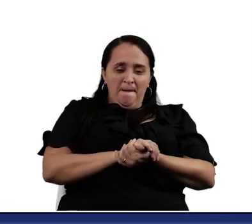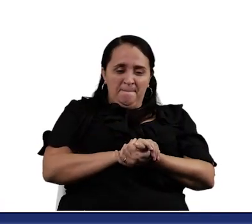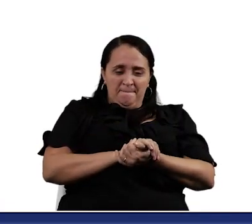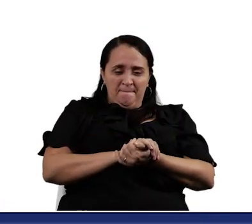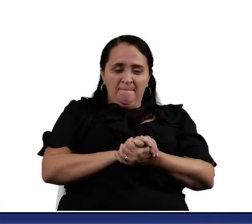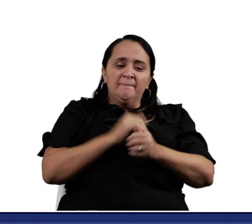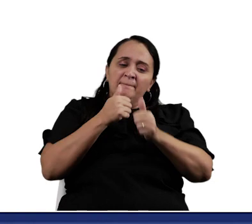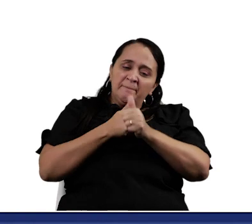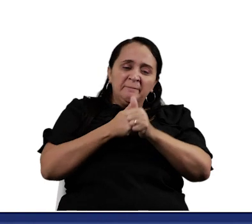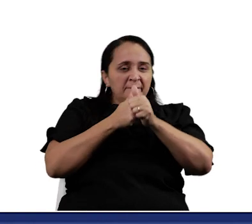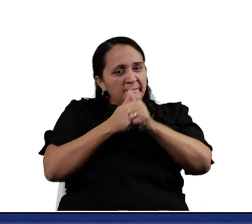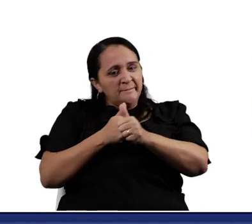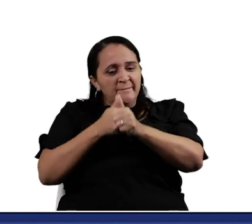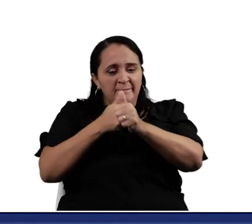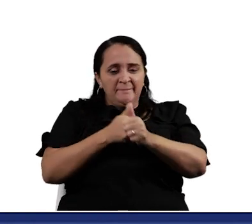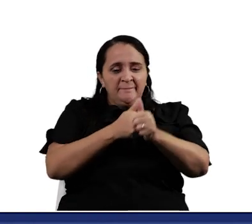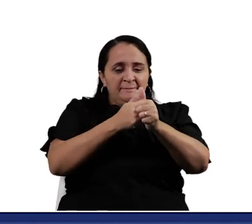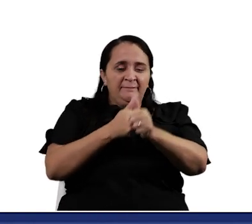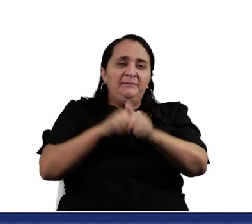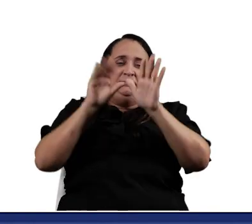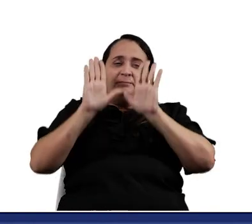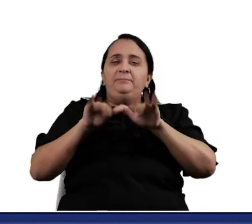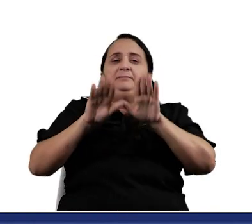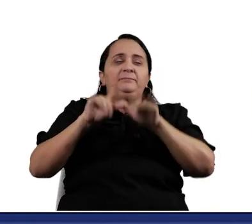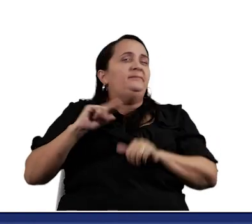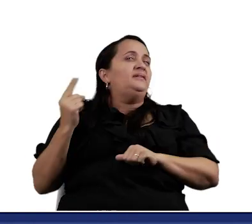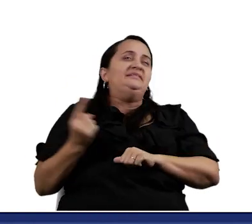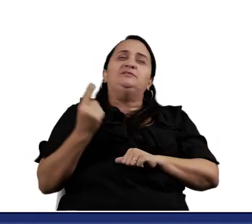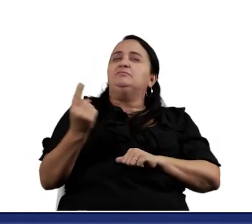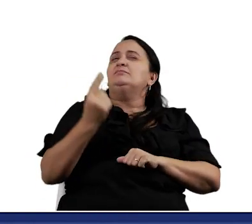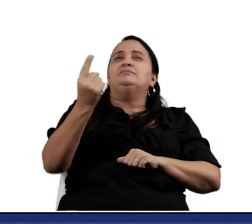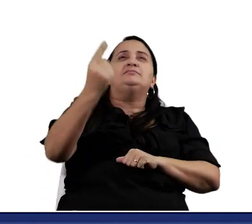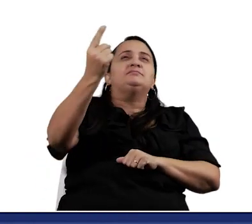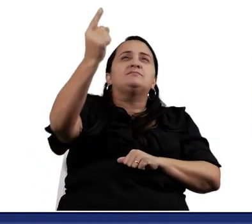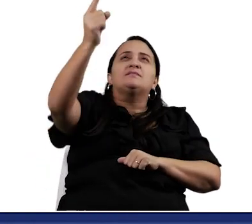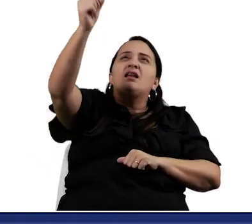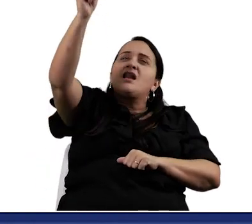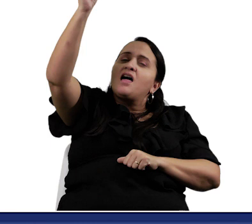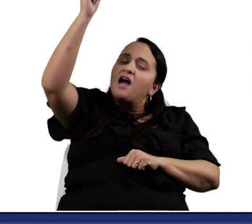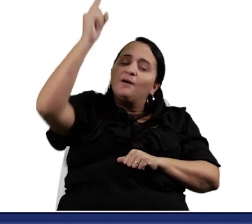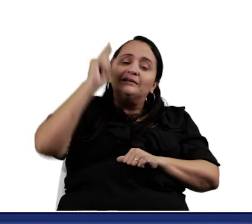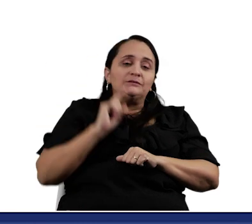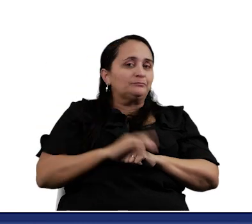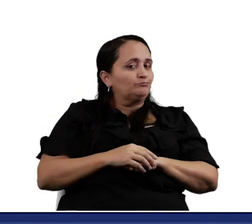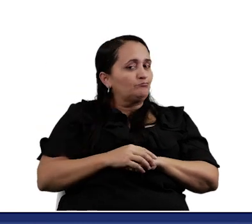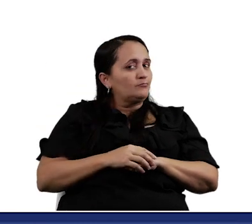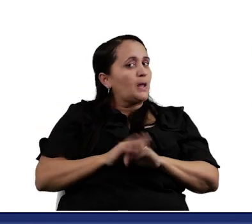Quis acompanhá-lo até as grandes alturas, lá no alto. Mas,